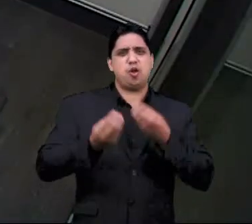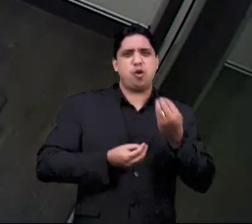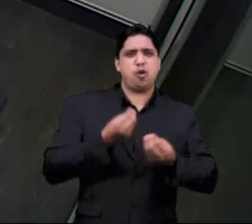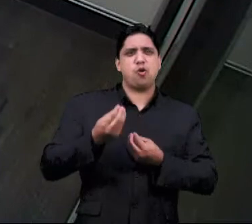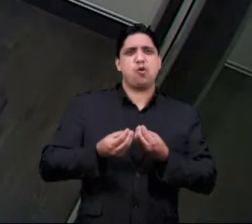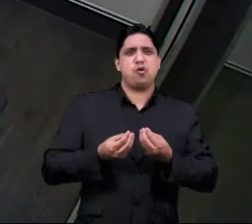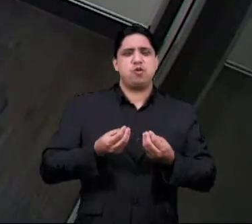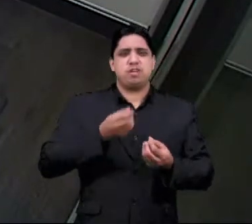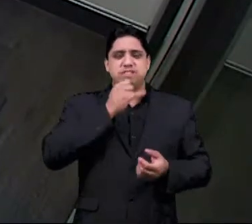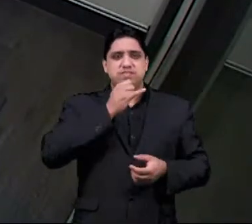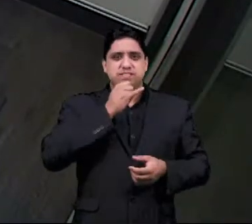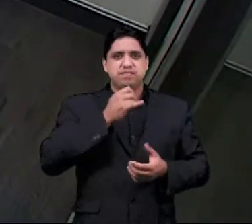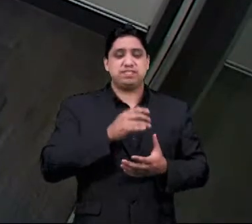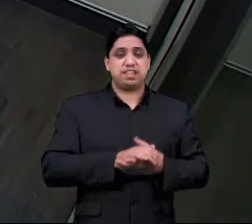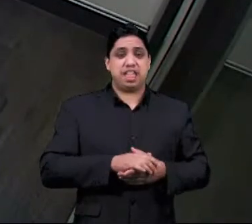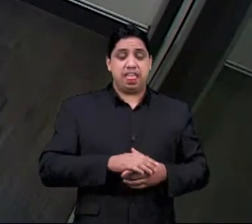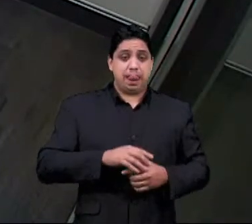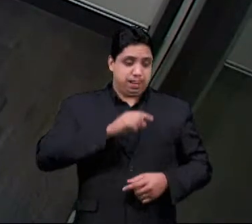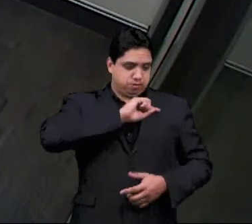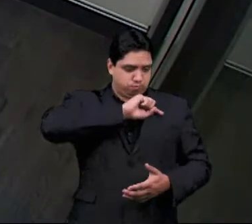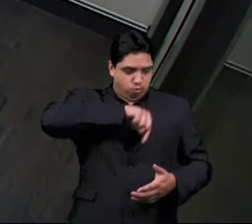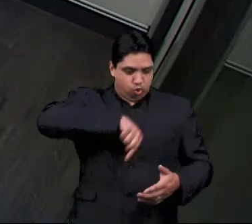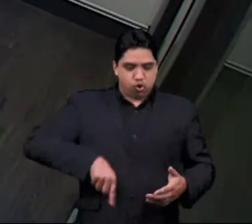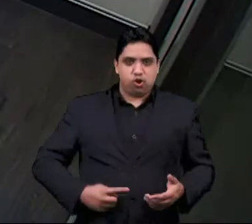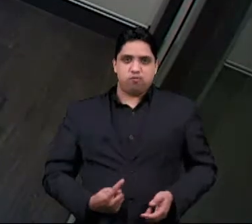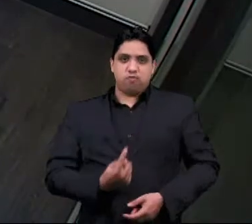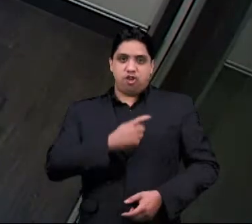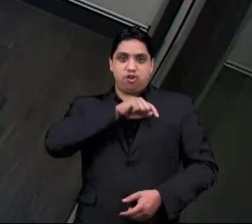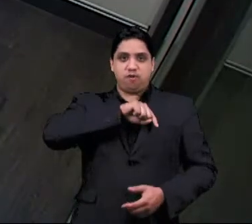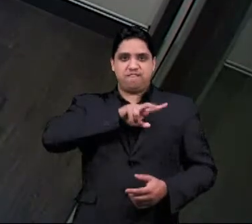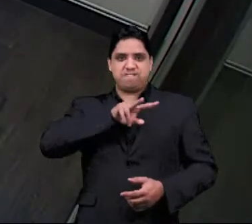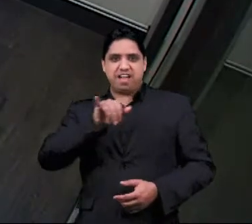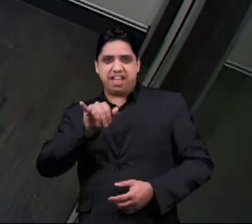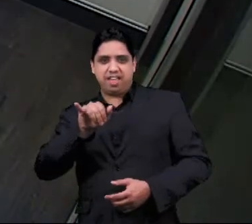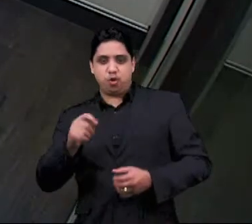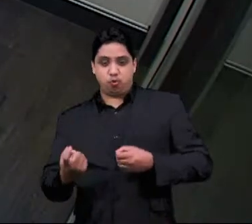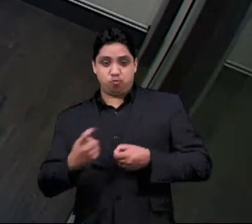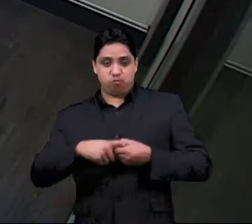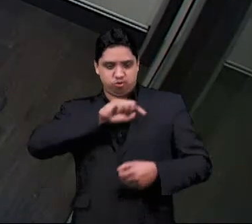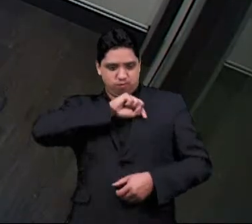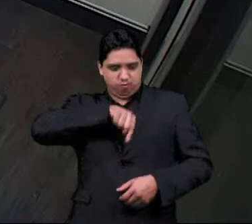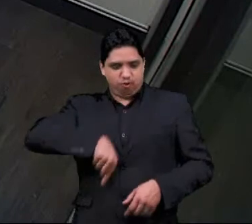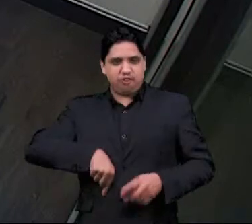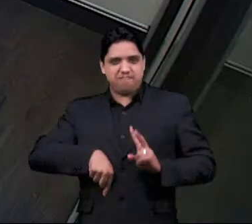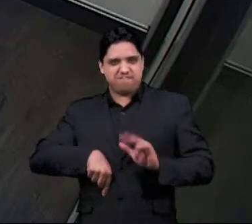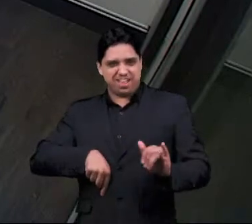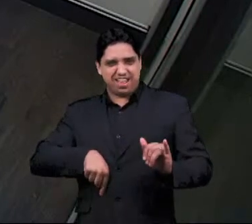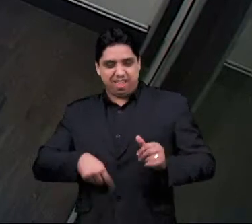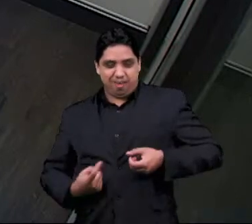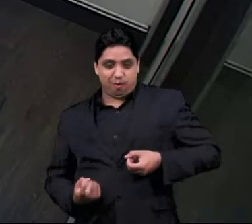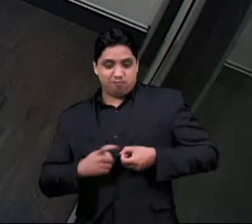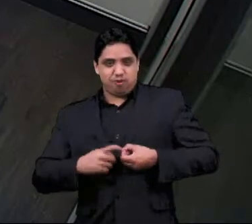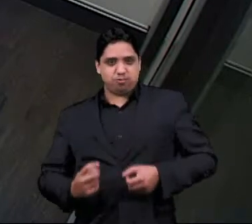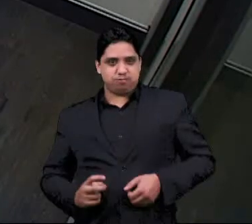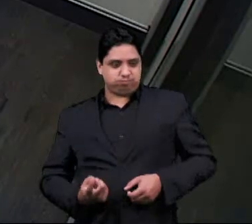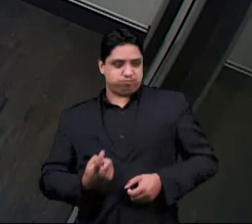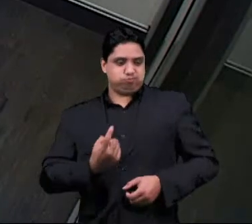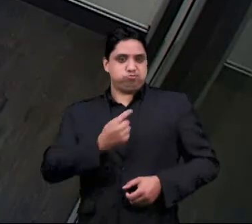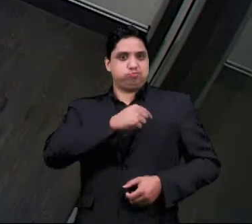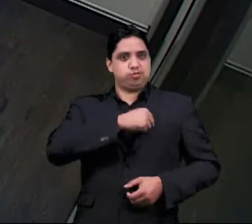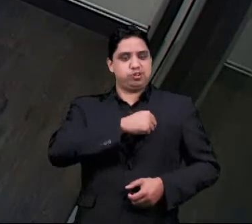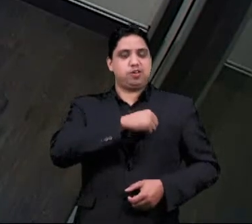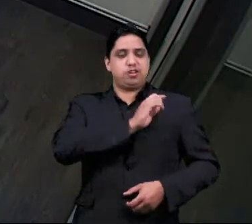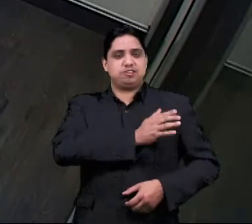da tireoide para hipófise. Quer dizer, vai e volta. Isso no corpo funciona. Estou dando um exemplo aqui. Claro, foi o que o Sérgio falou agora há